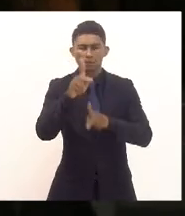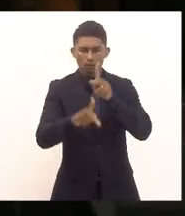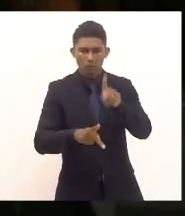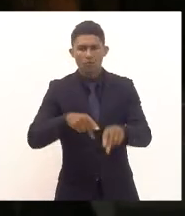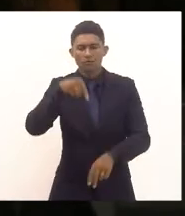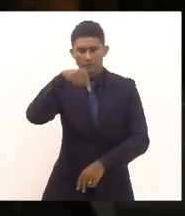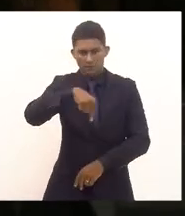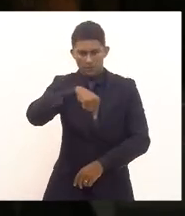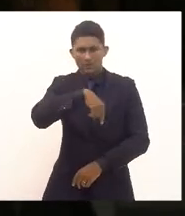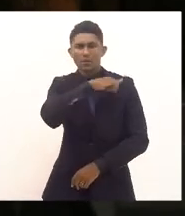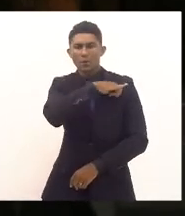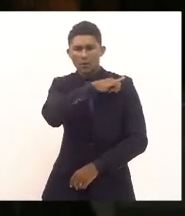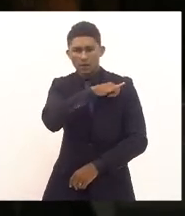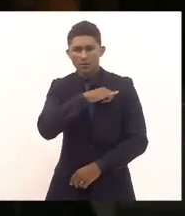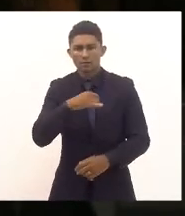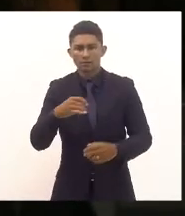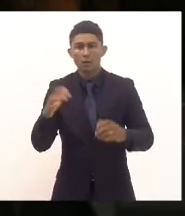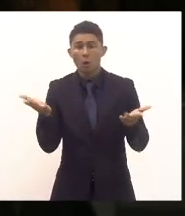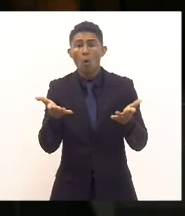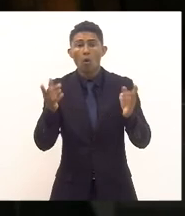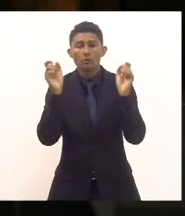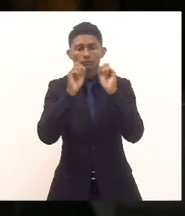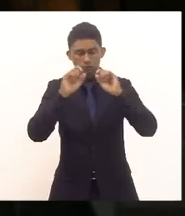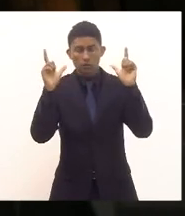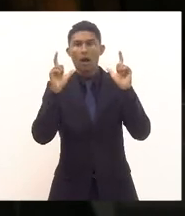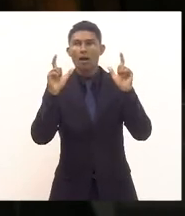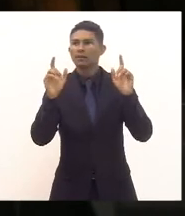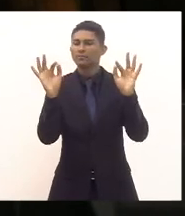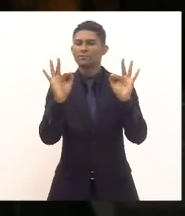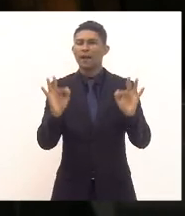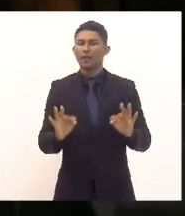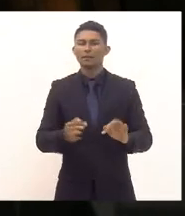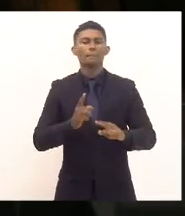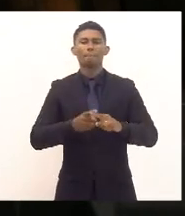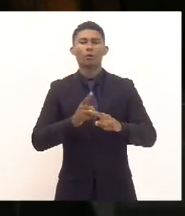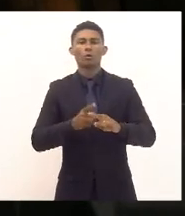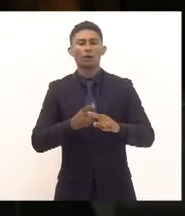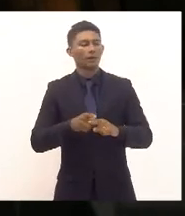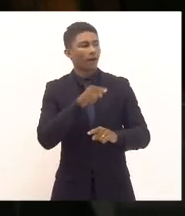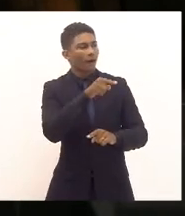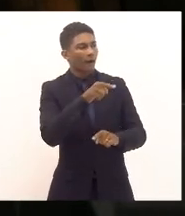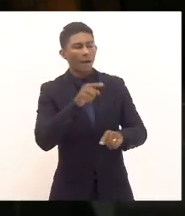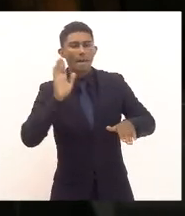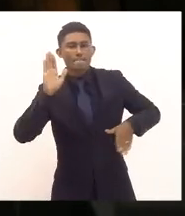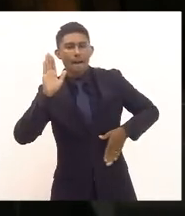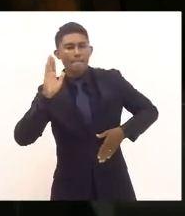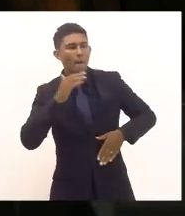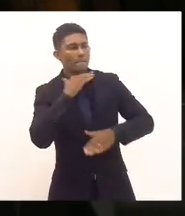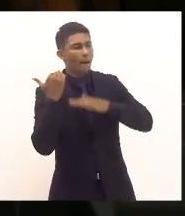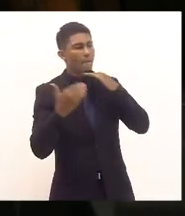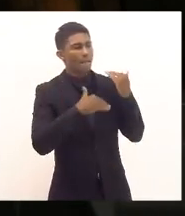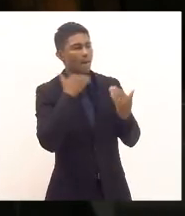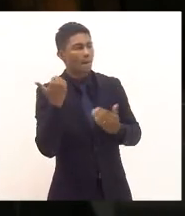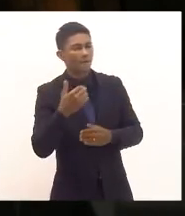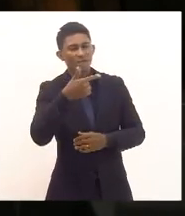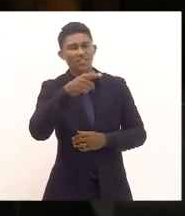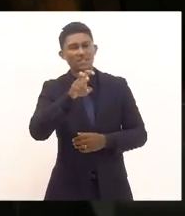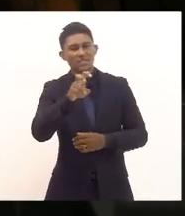carioca acordou mais feliz pois com menos 25 marginais